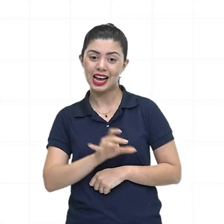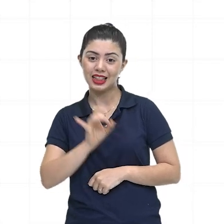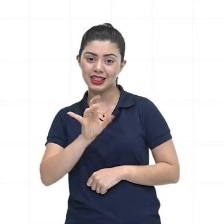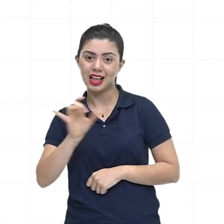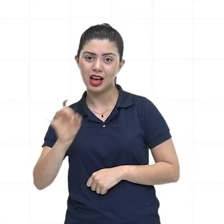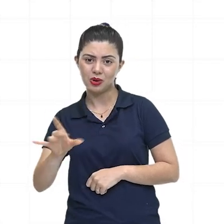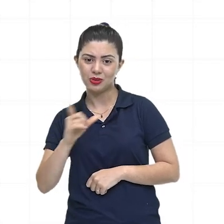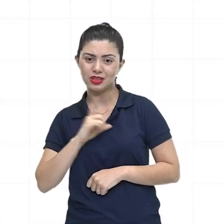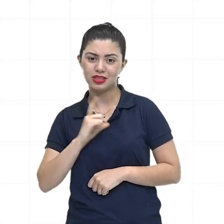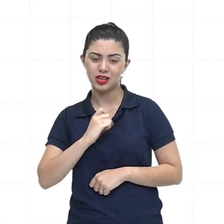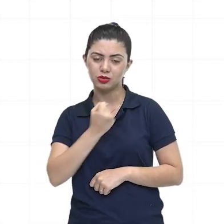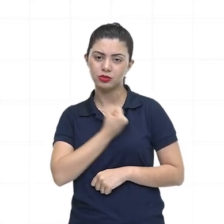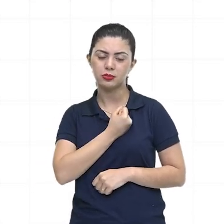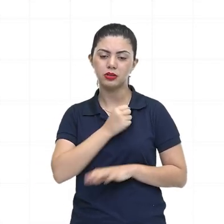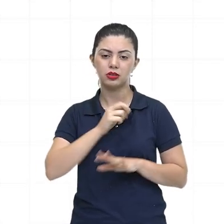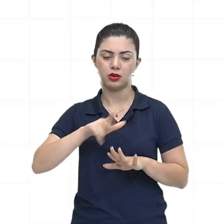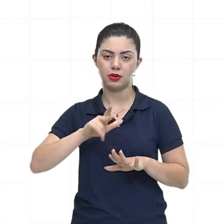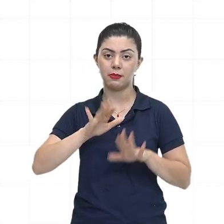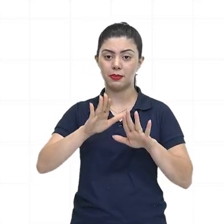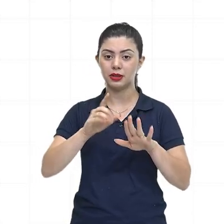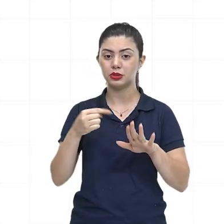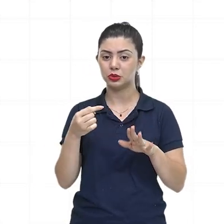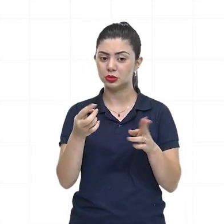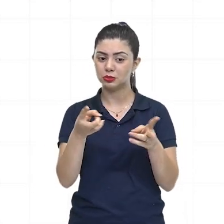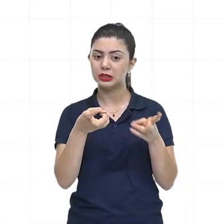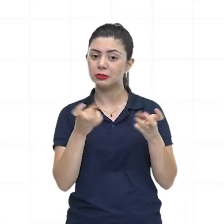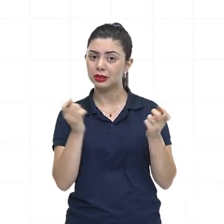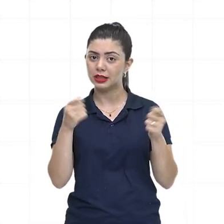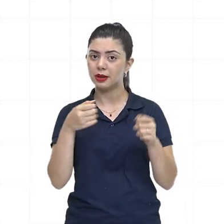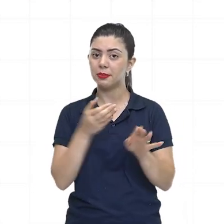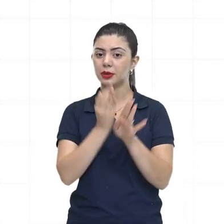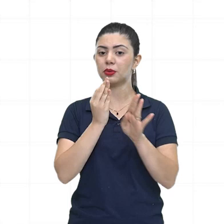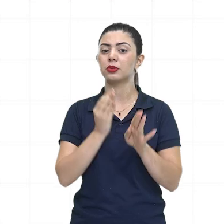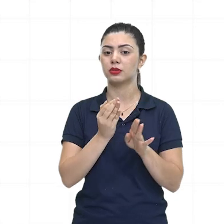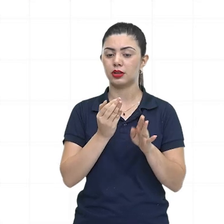mas é possível nós observarmos que é possível determinar aqui, ó,